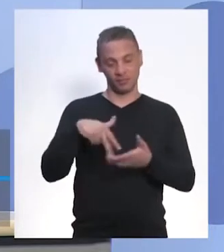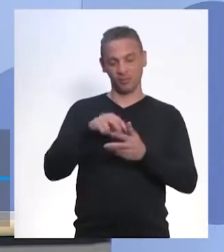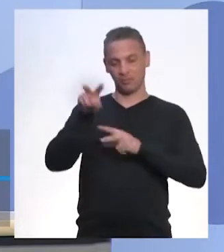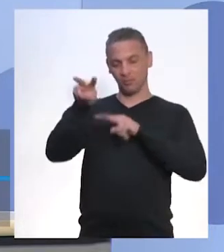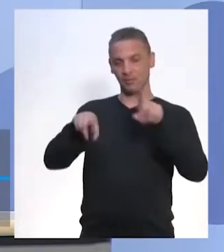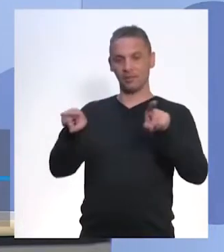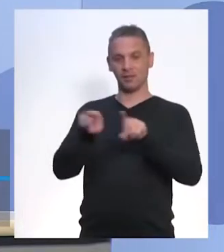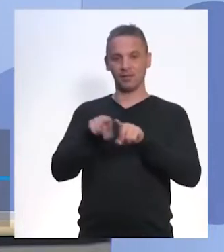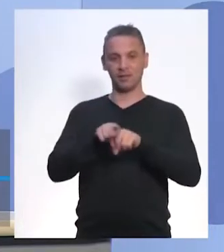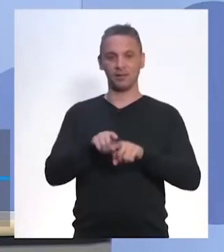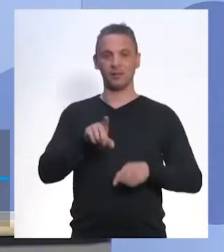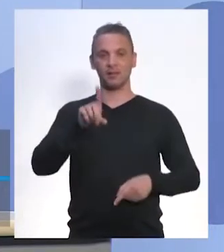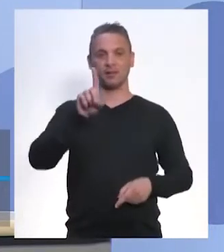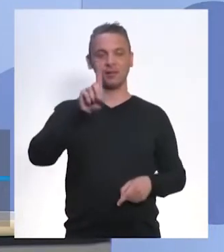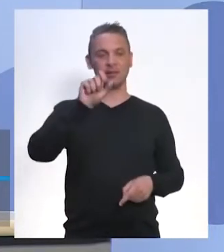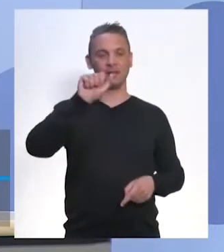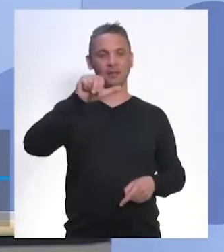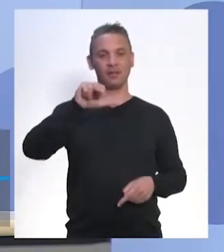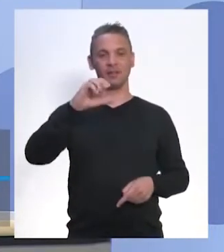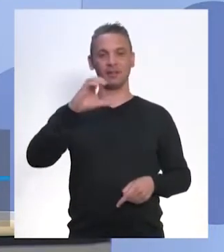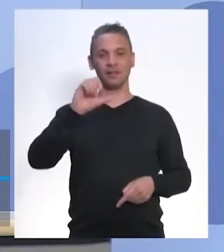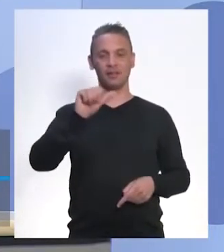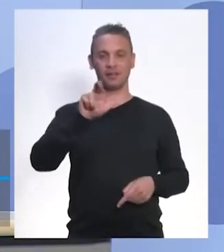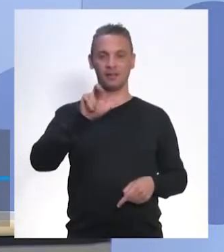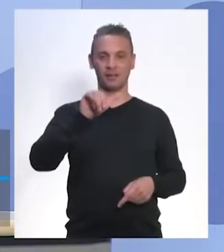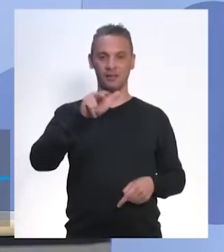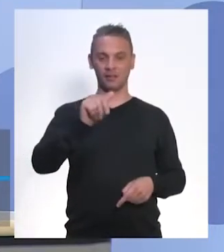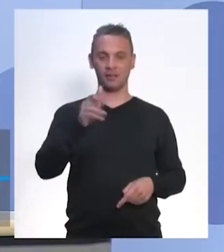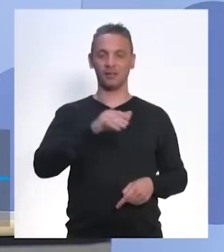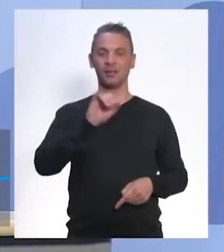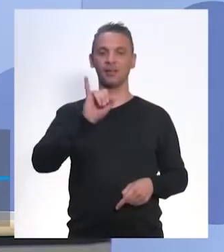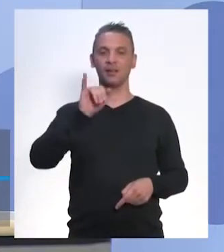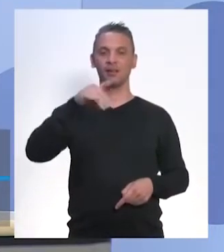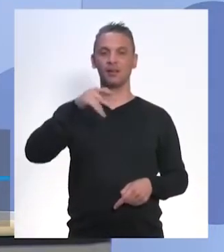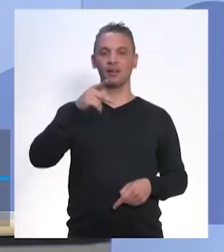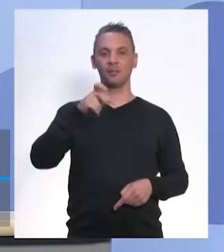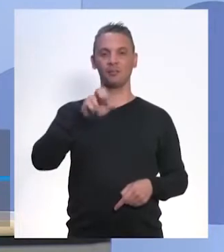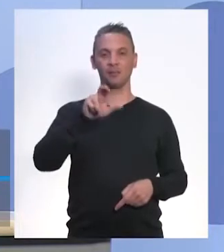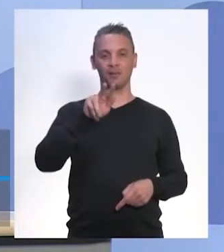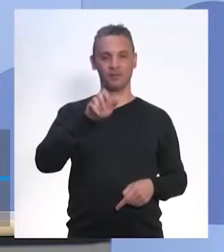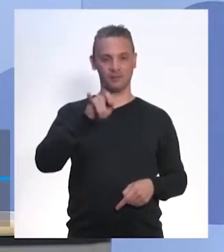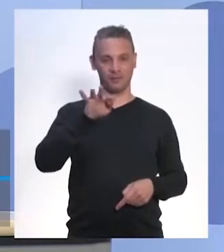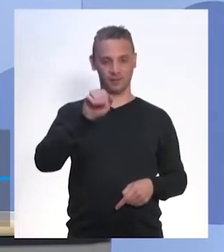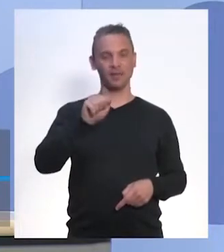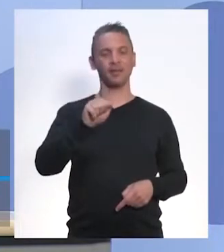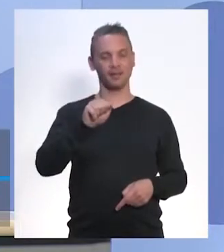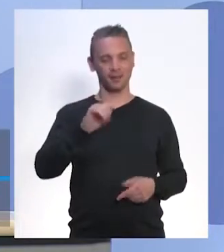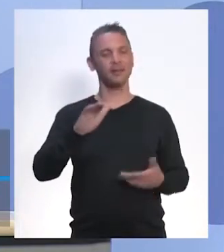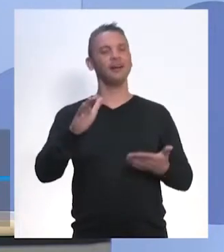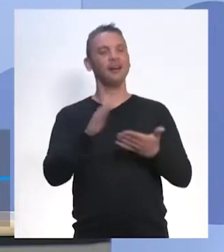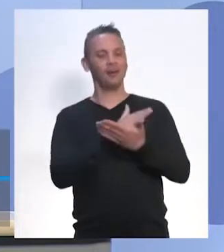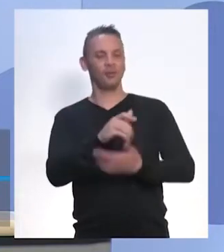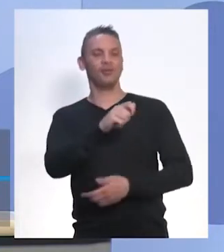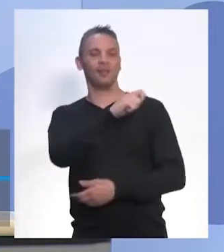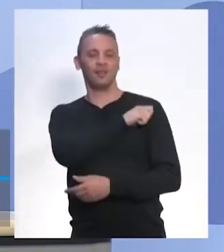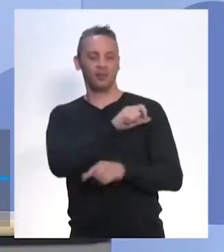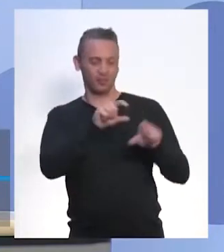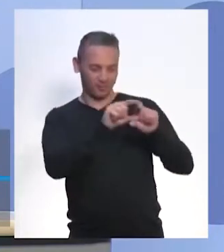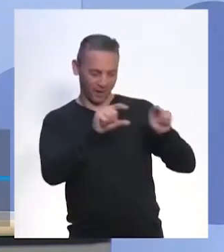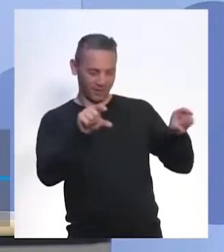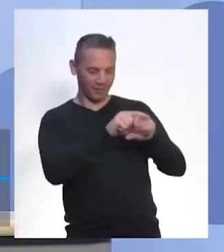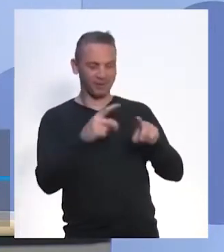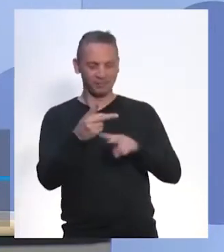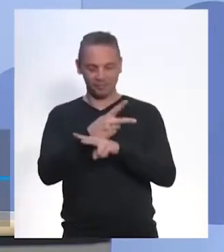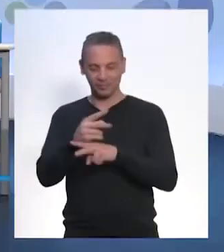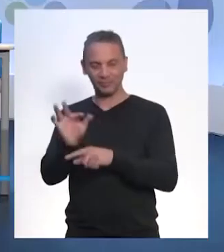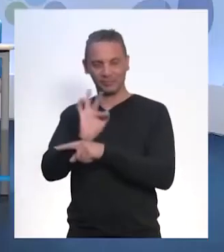turma. Dançarina Imperfeita. Eu não tinha ouvido falar e graças a vocês, vários alunos colocaram. Vou começar, vou procurar